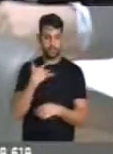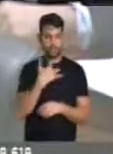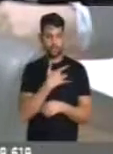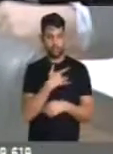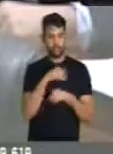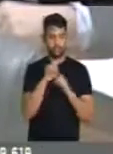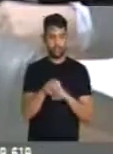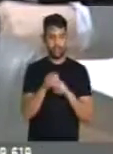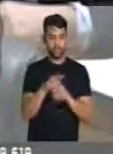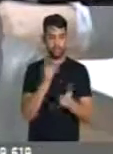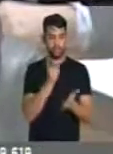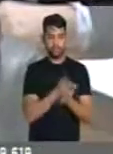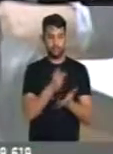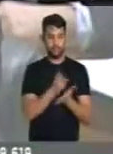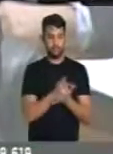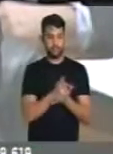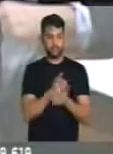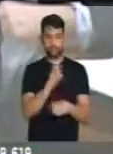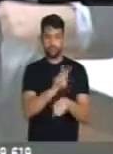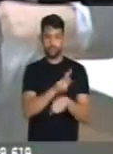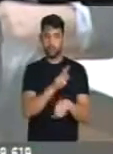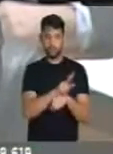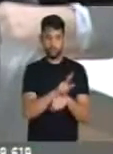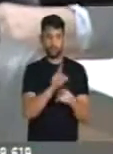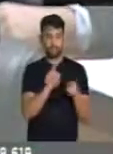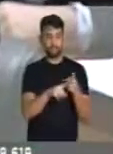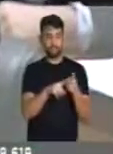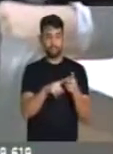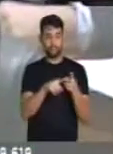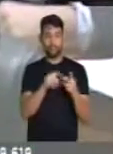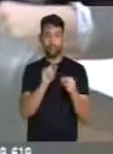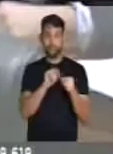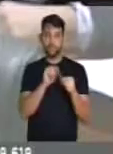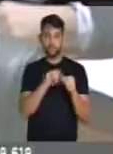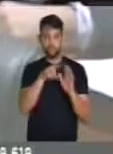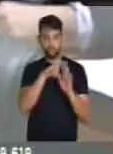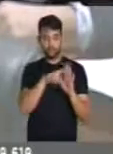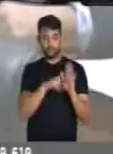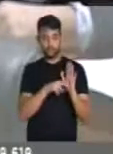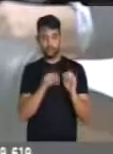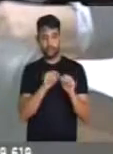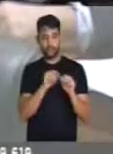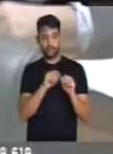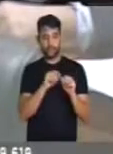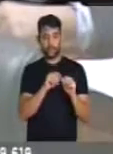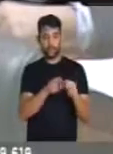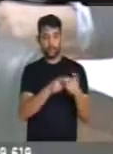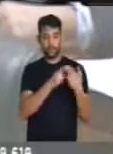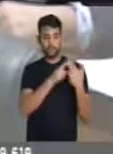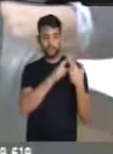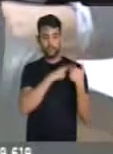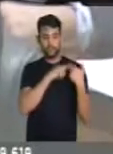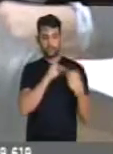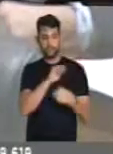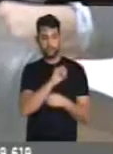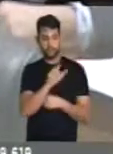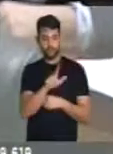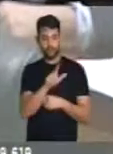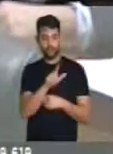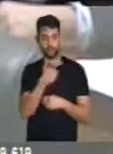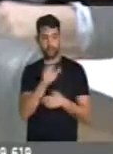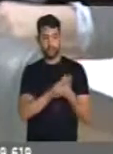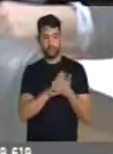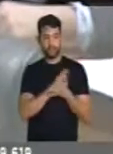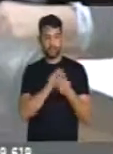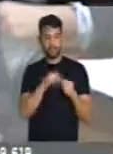na educação, estão absolutamente preservados. O que se estabelece aí é a responsabilidade fiscal para